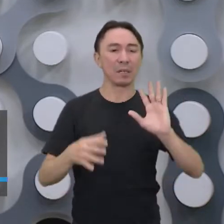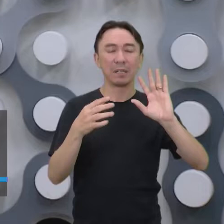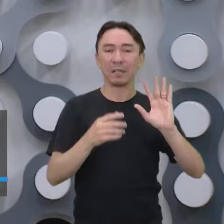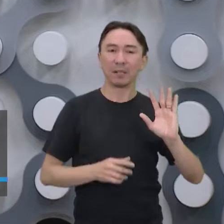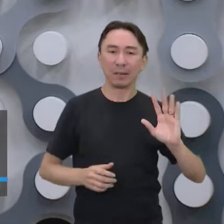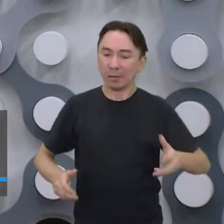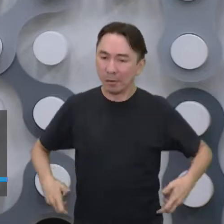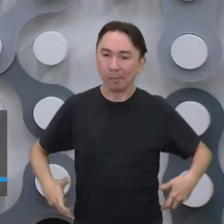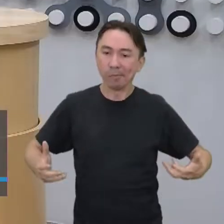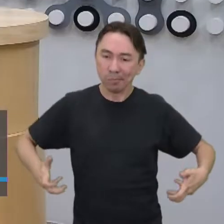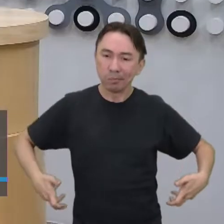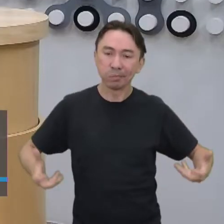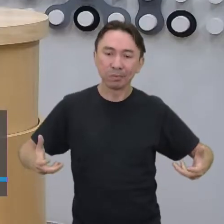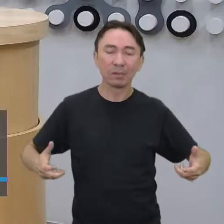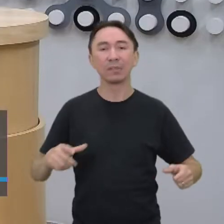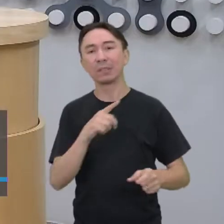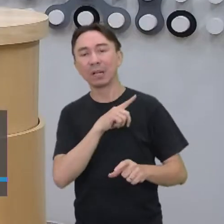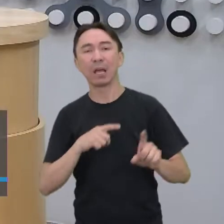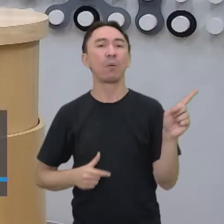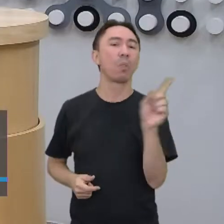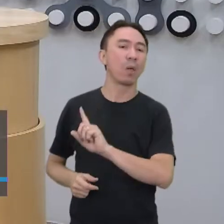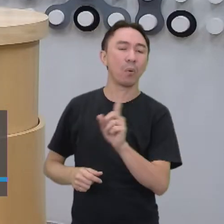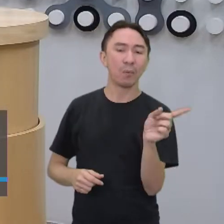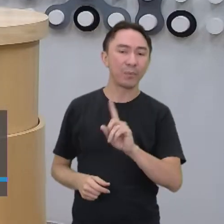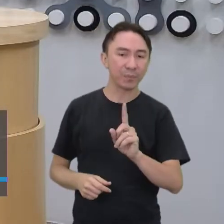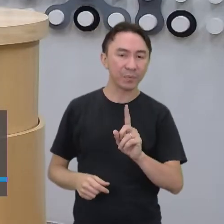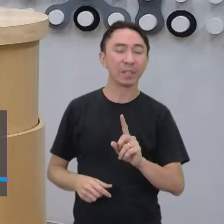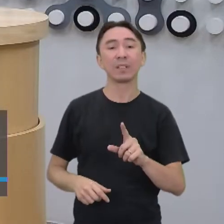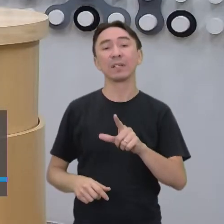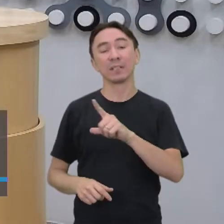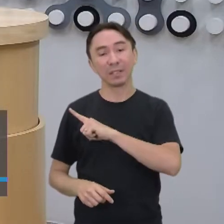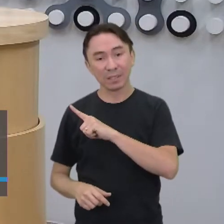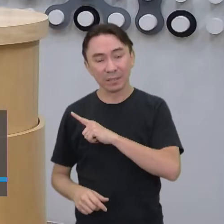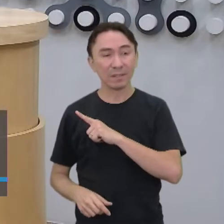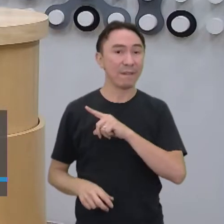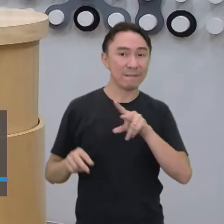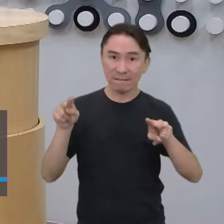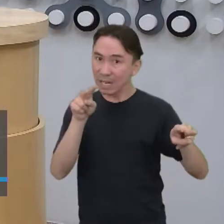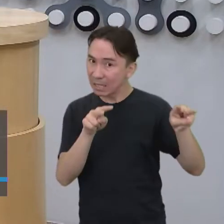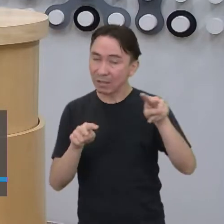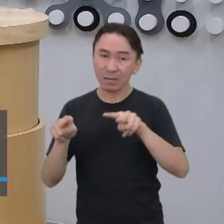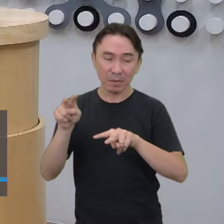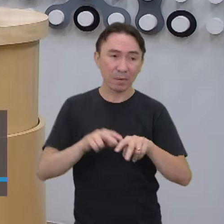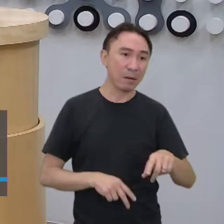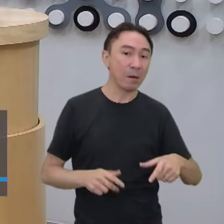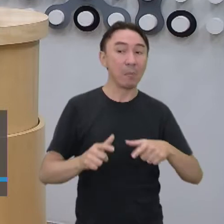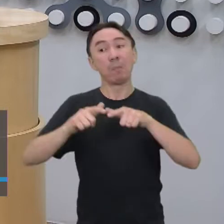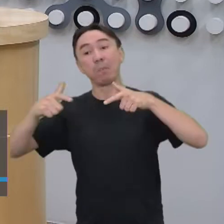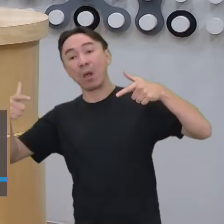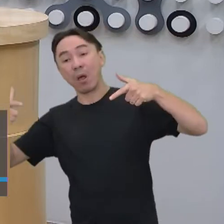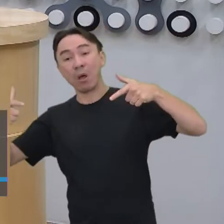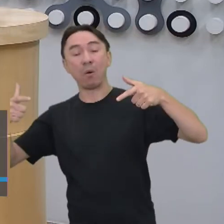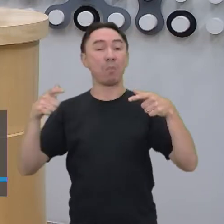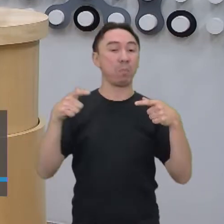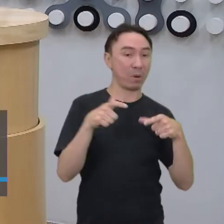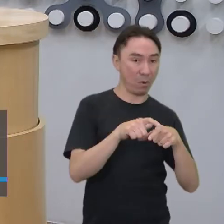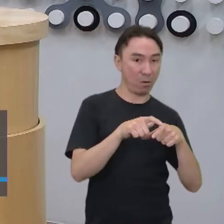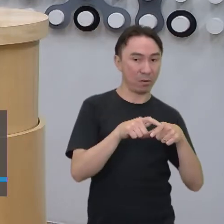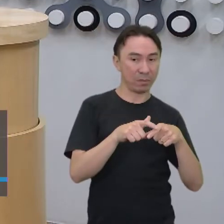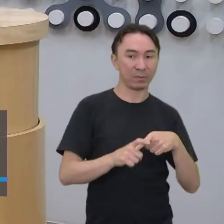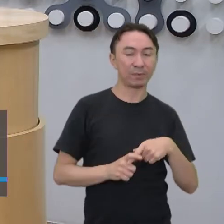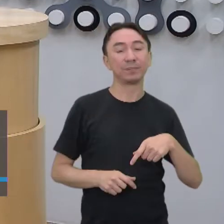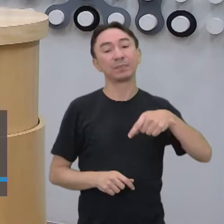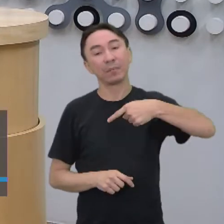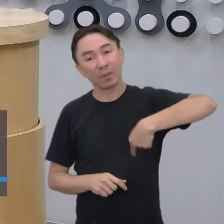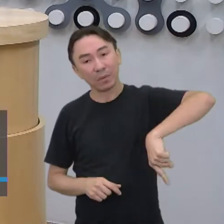maior visibilidade e menor visibilidade. E por esse ponto, nós